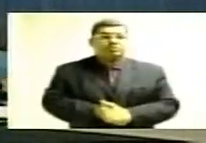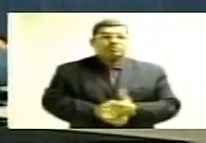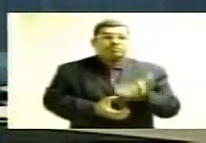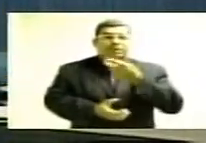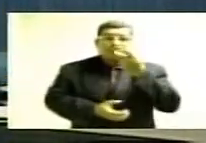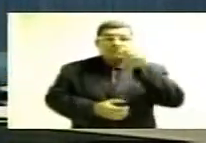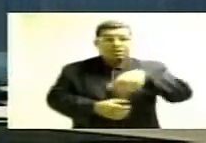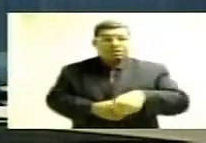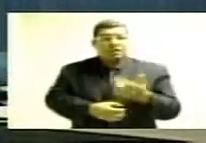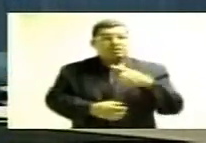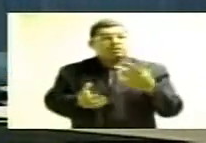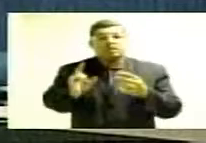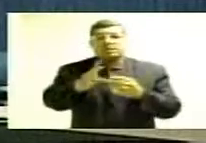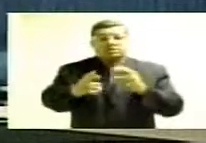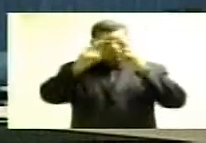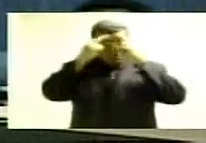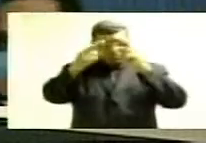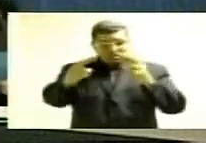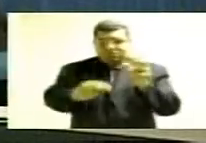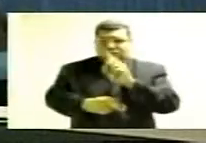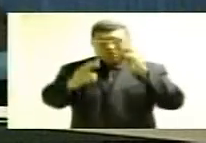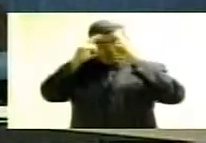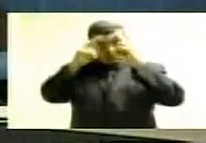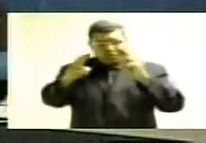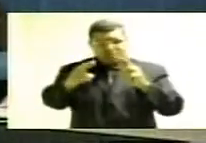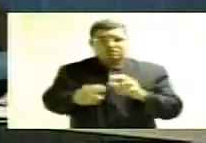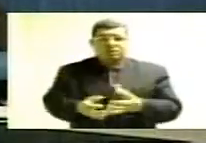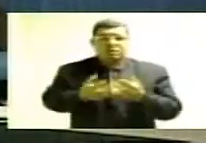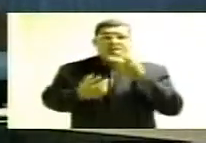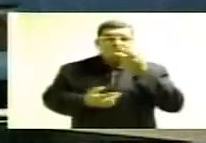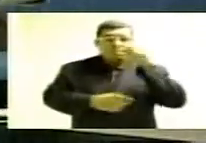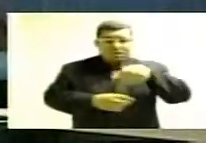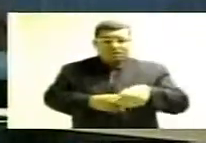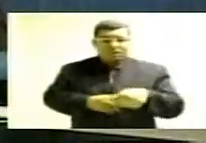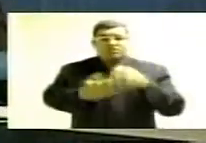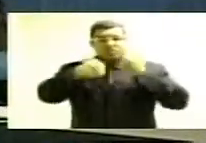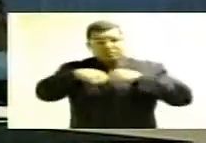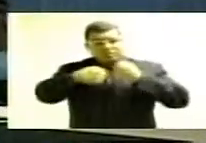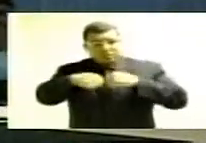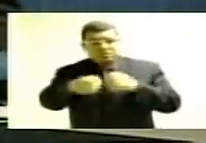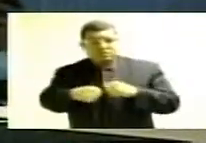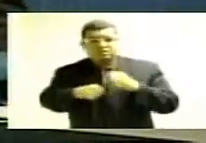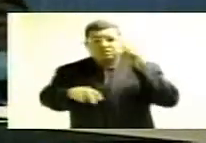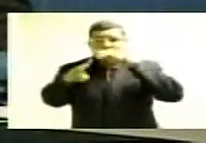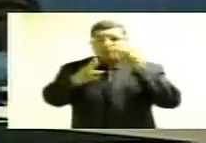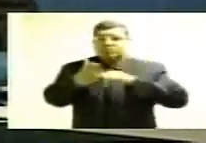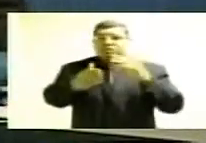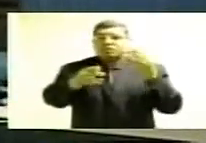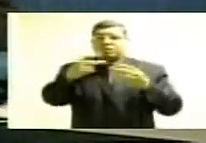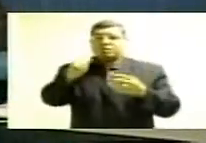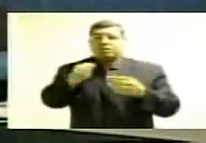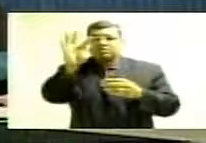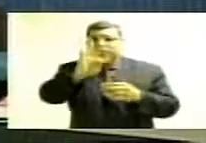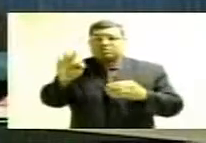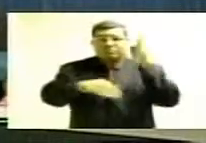Quero falar aqui não de responsáveis, quero falar aqui da necessária revisão do Pacto